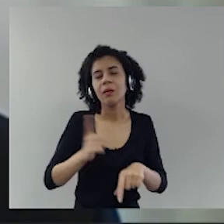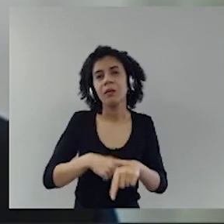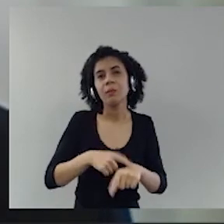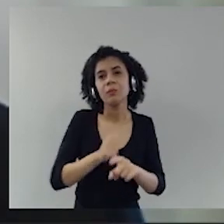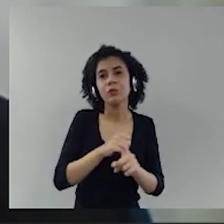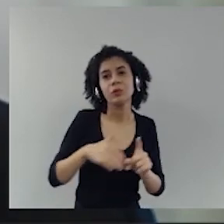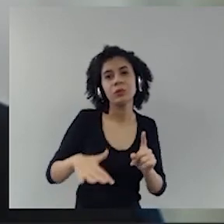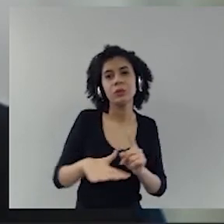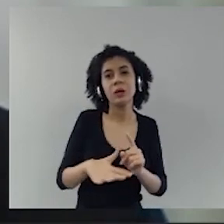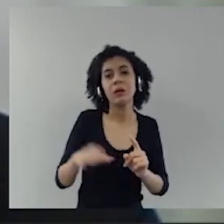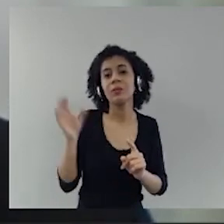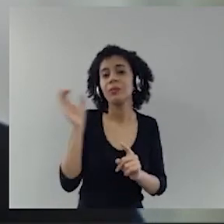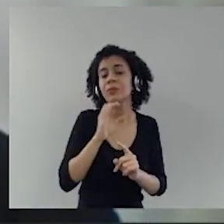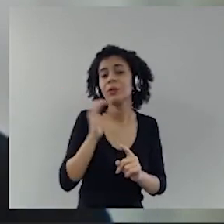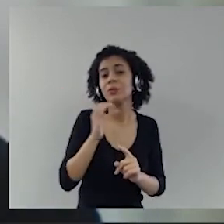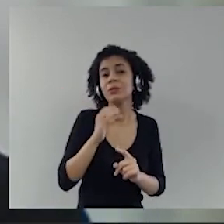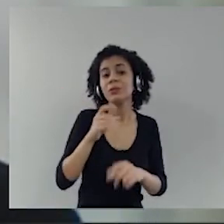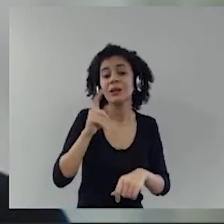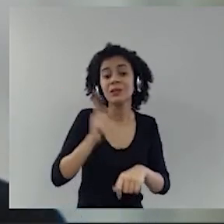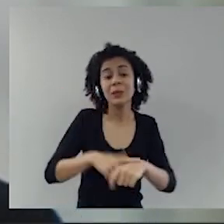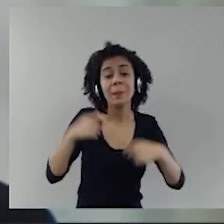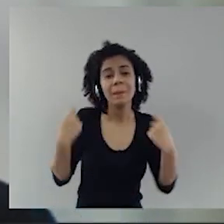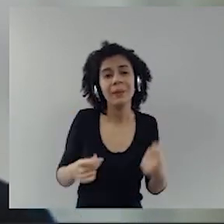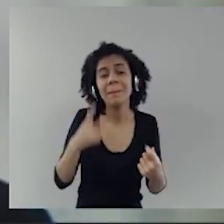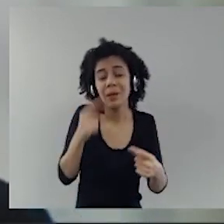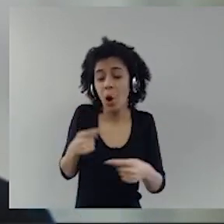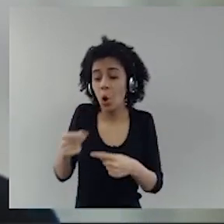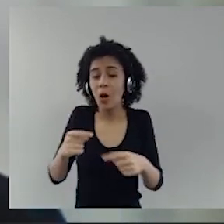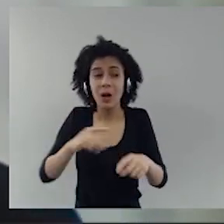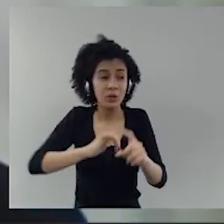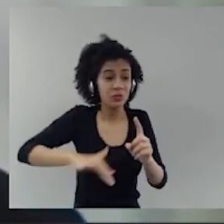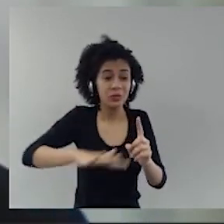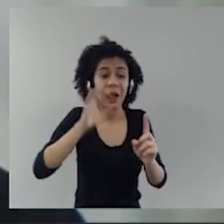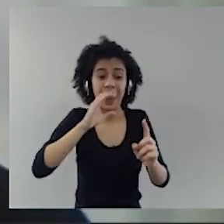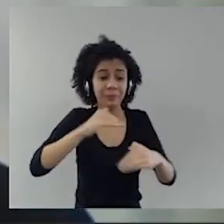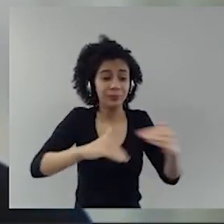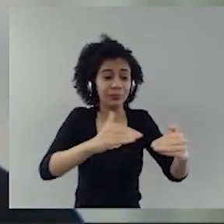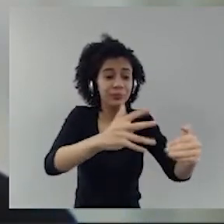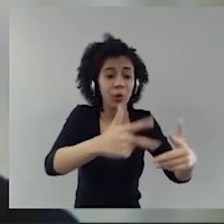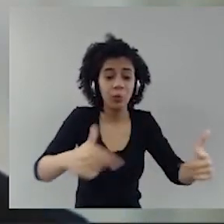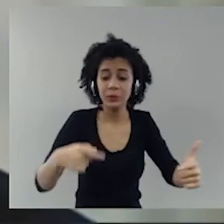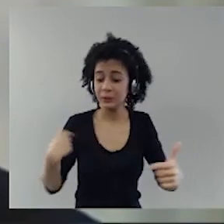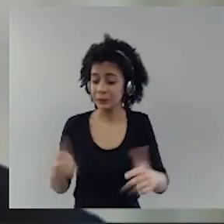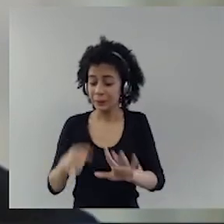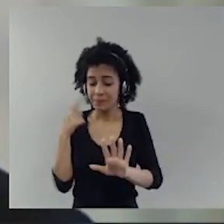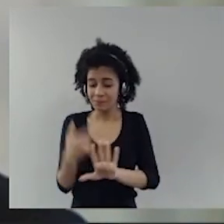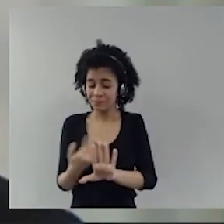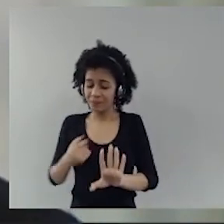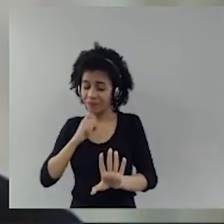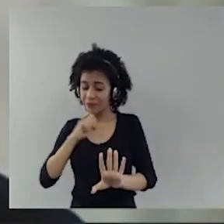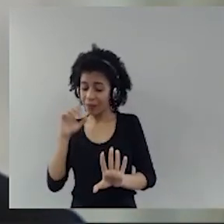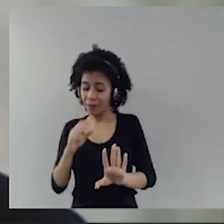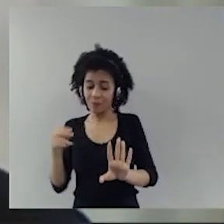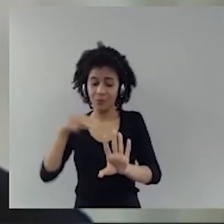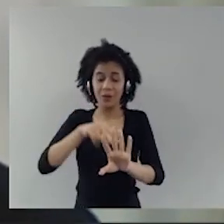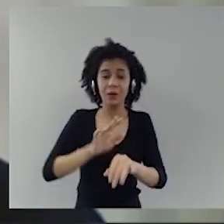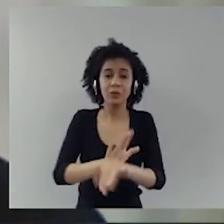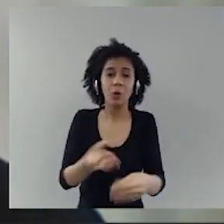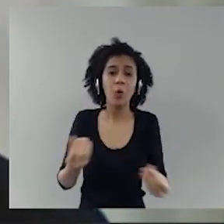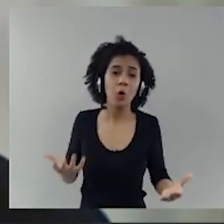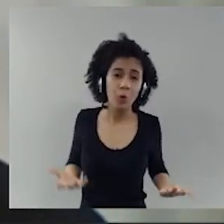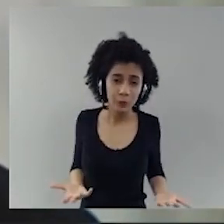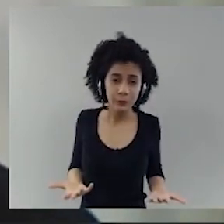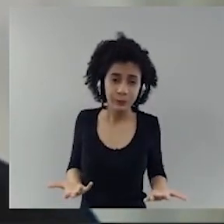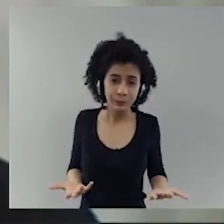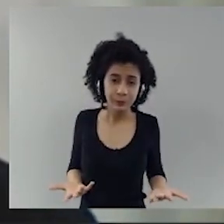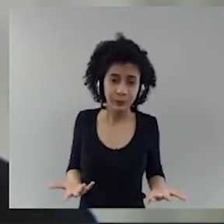sociais na velocidade que deveria atender a prova disso como salientou o